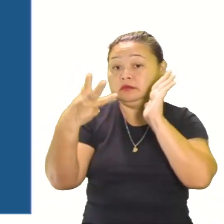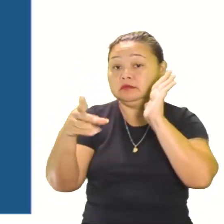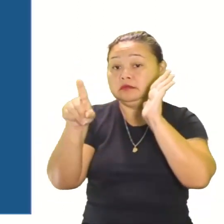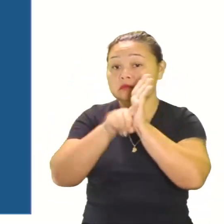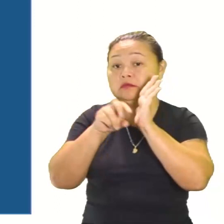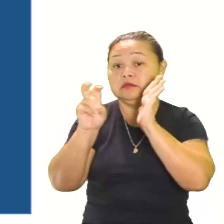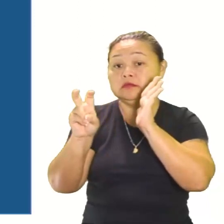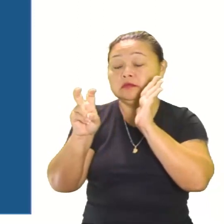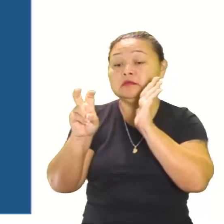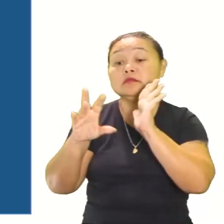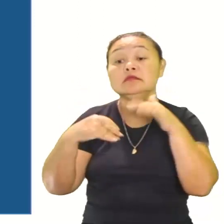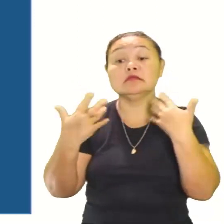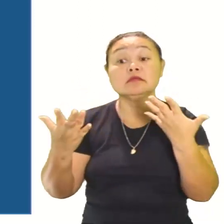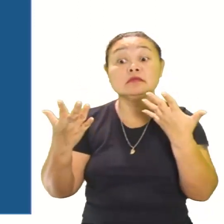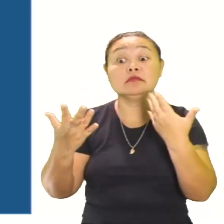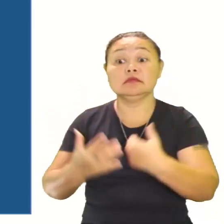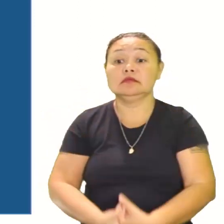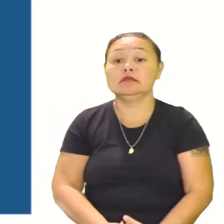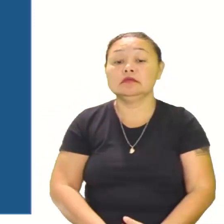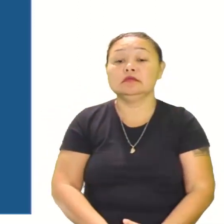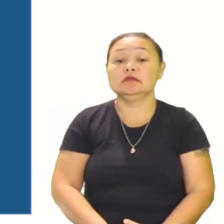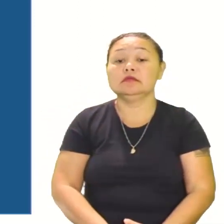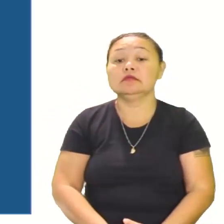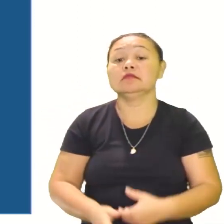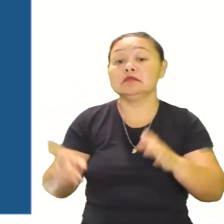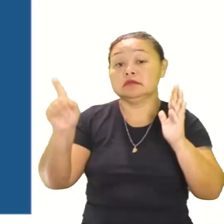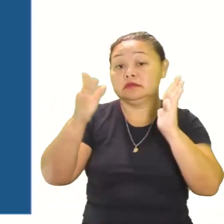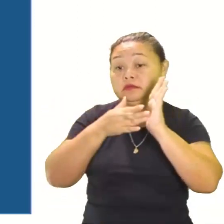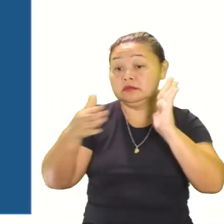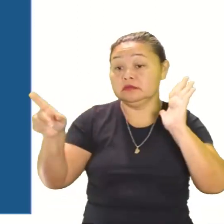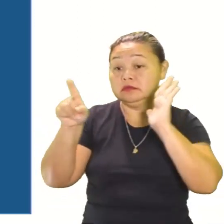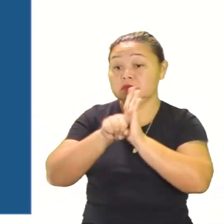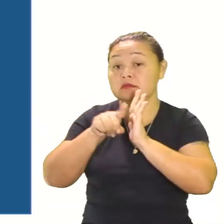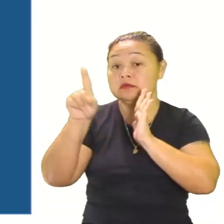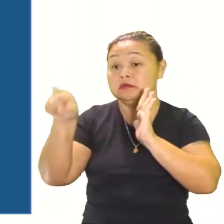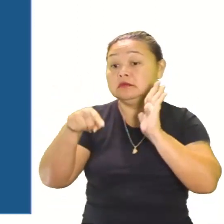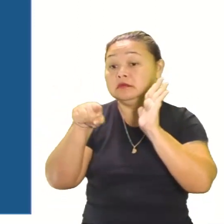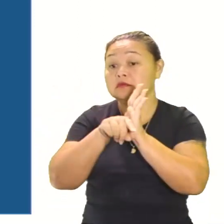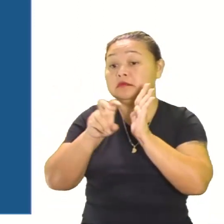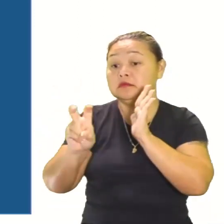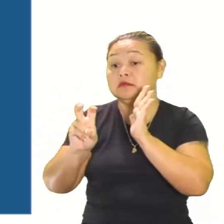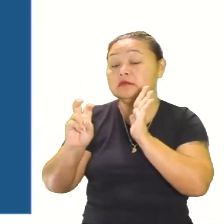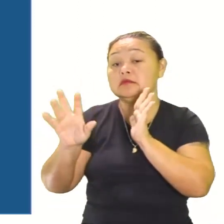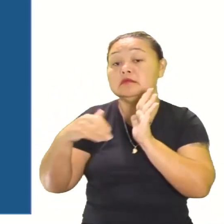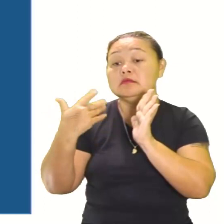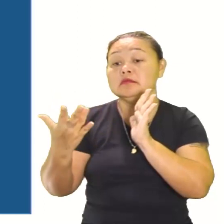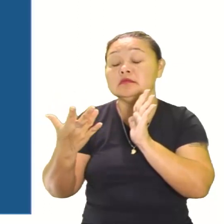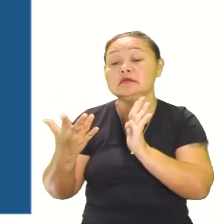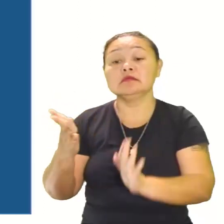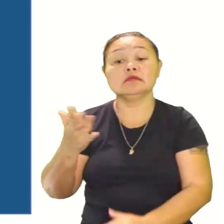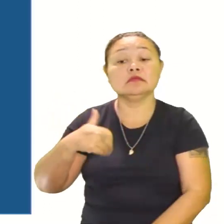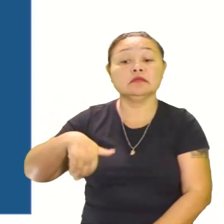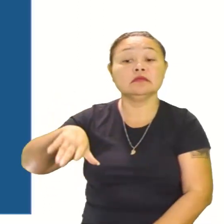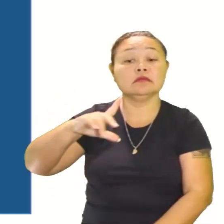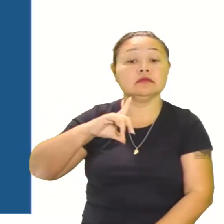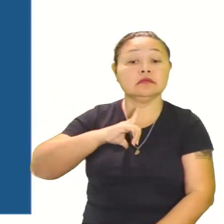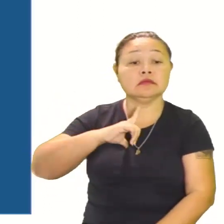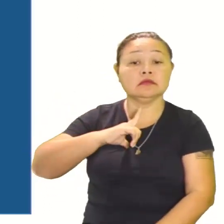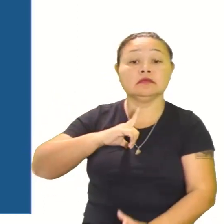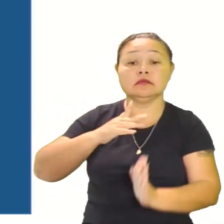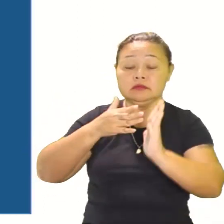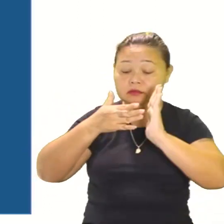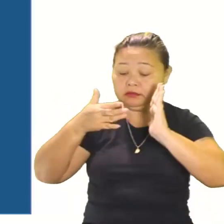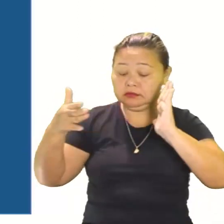3, menos 5. Módulo de menos 3, menos 5. Então, temos aí dentro